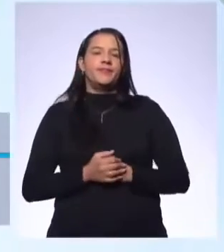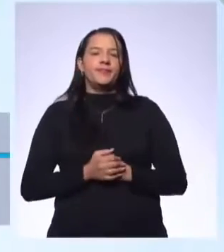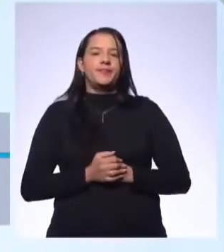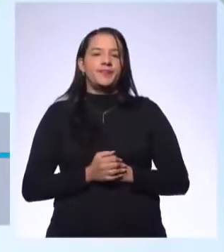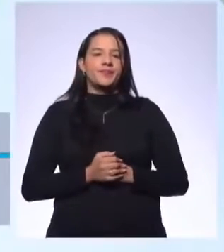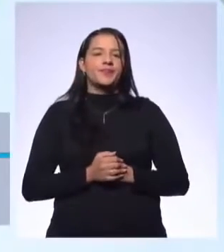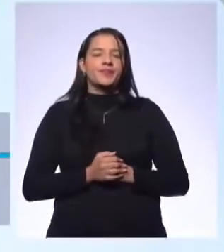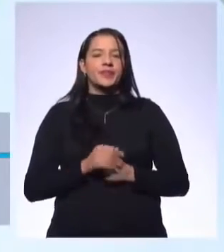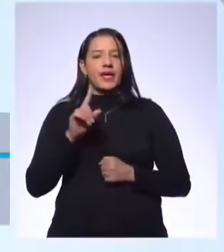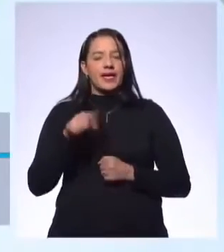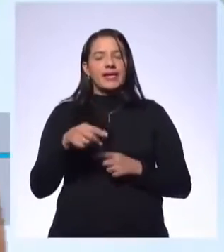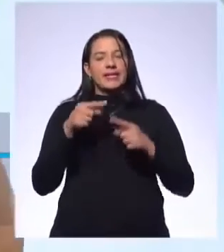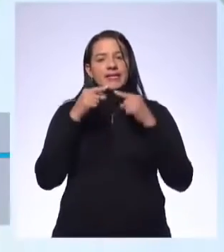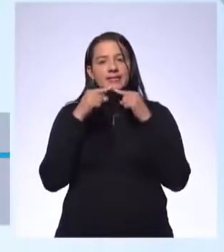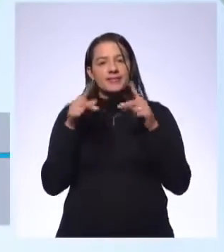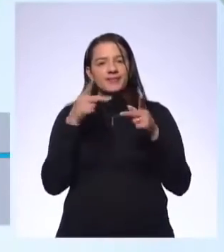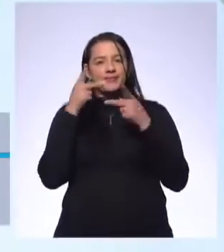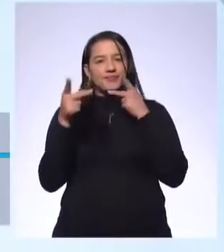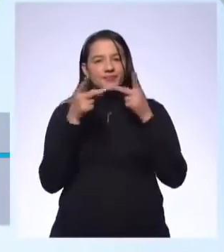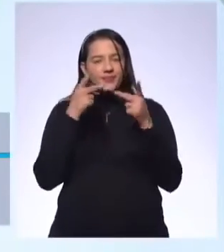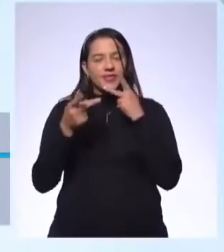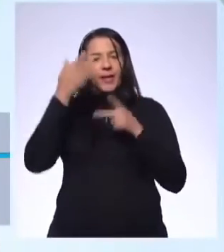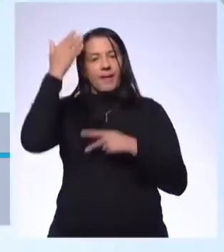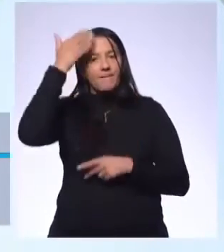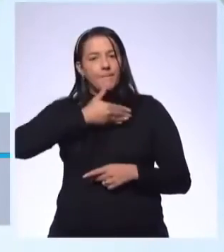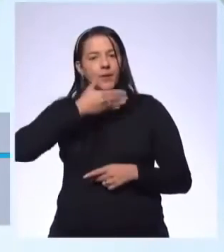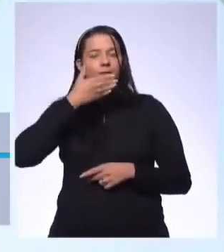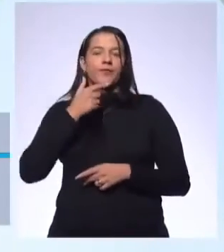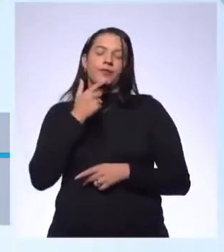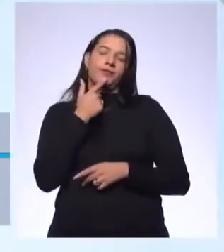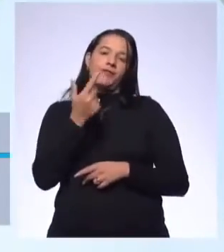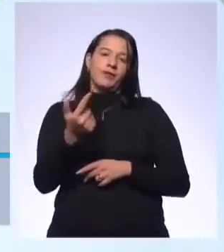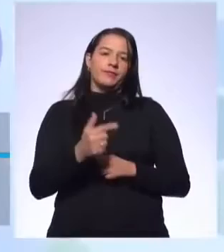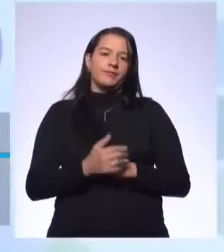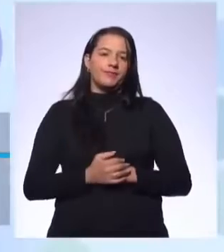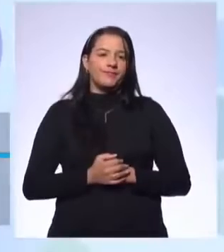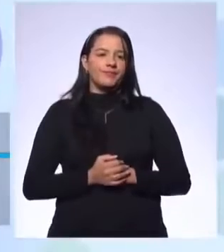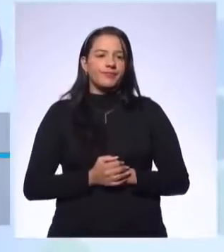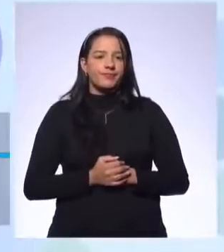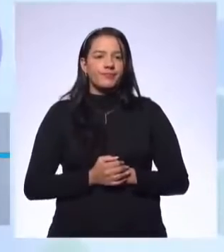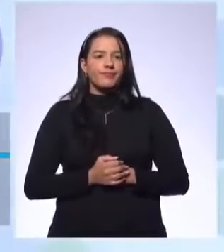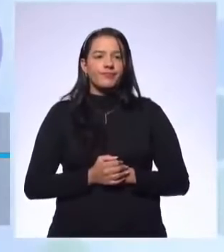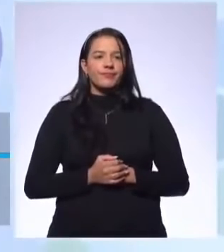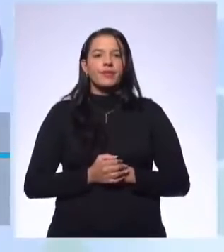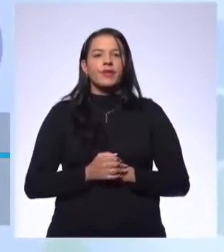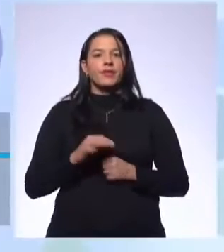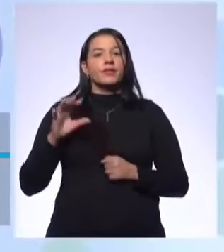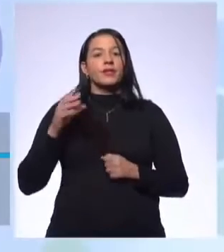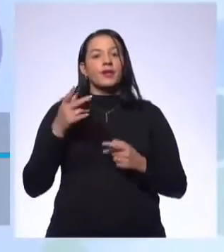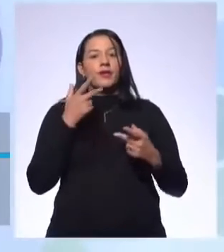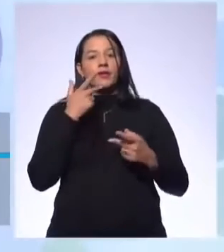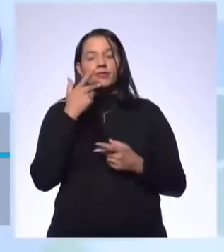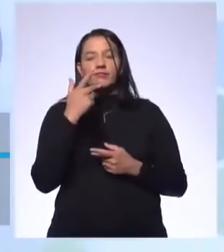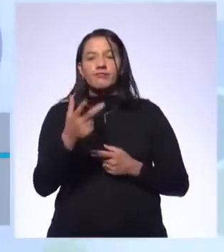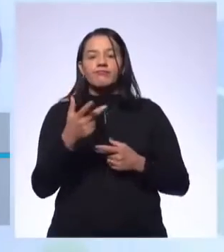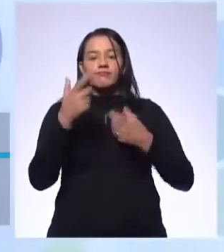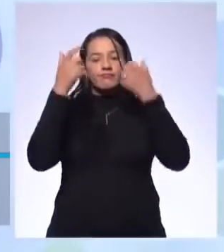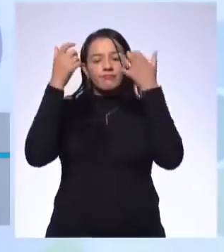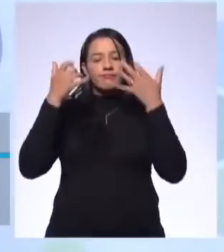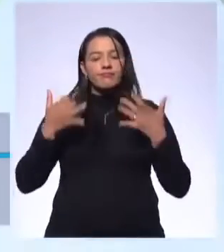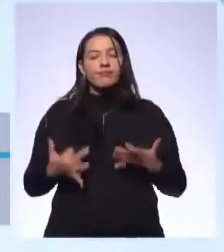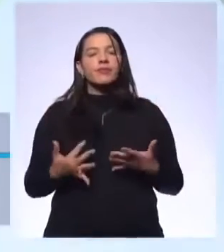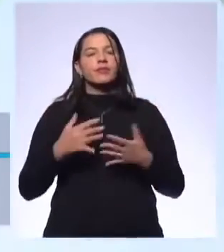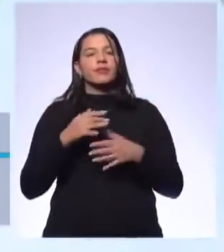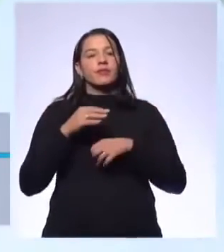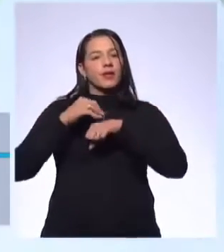vai para o senso crítico, que é onde eu comprovo o que eu falo. O tio do Zap. Ótimo. Ela falou muito isso no terceiro. Isso. O tio